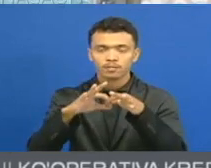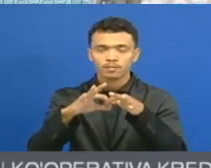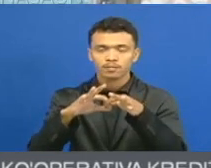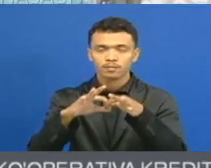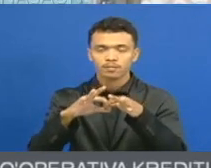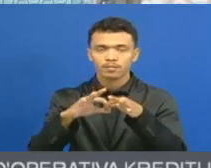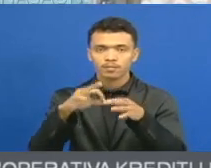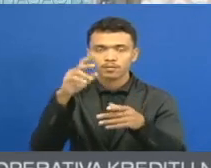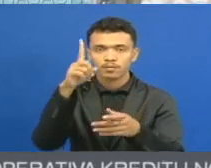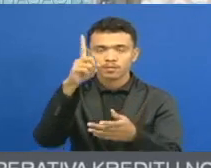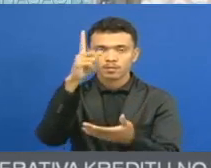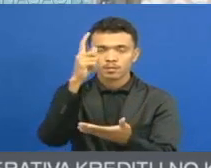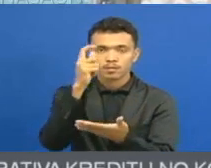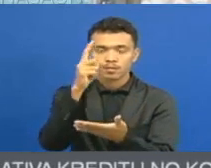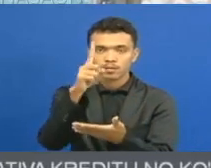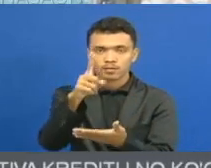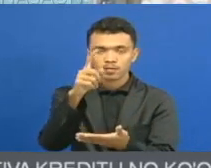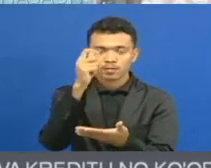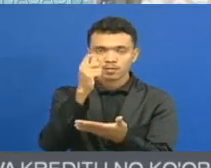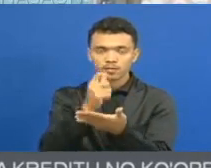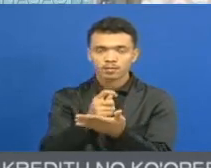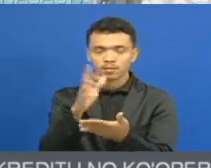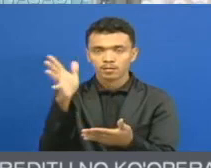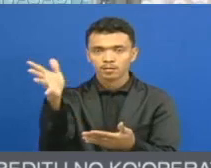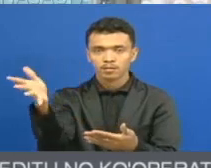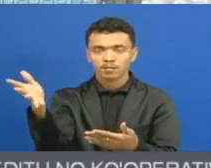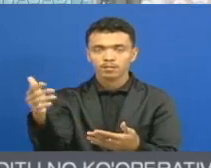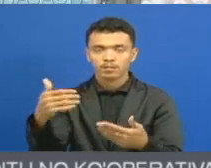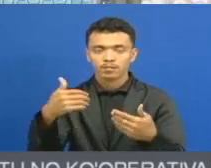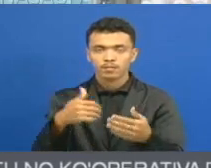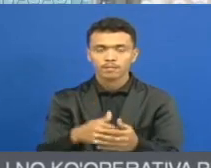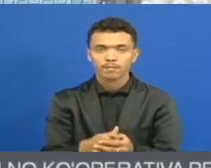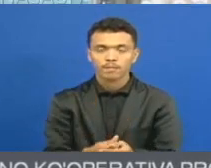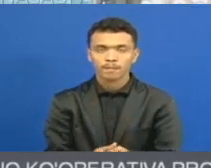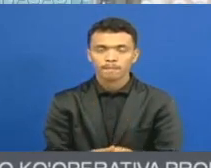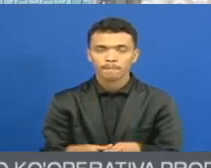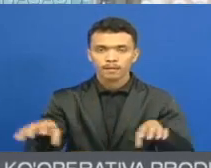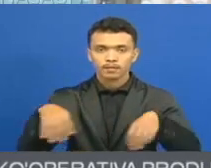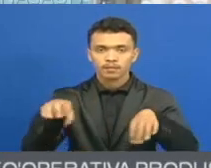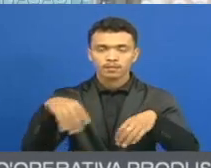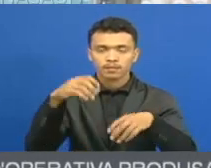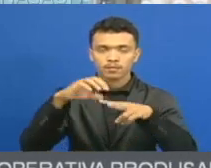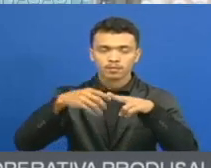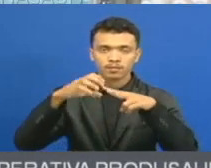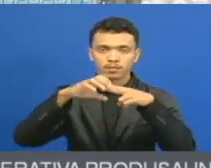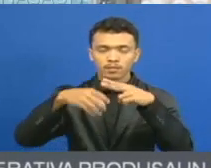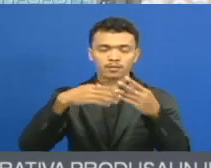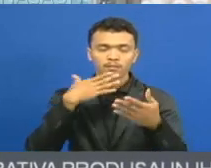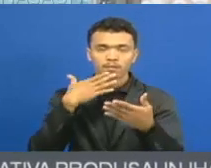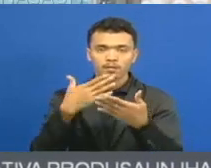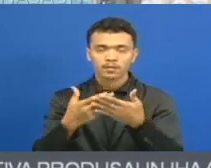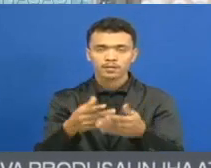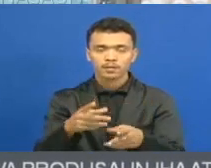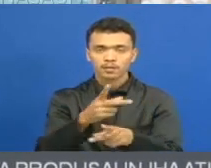né rihung basic rihung atusida limanulu maka ia território funcionamento cooperativa será funciona dia lilio